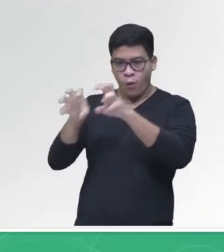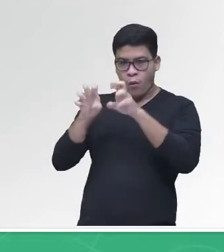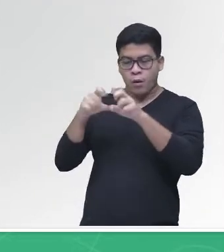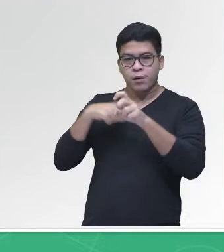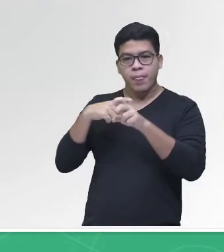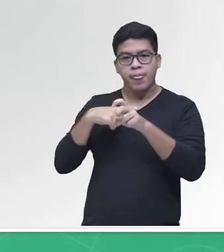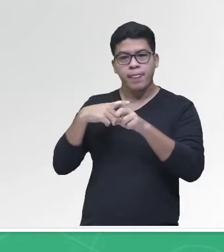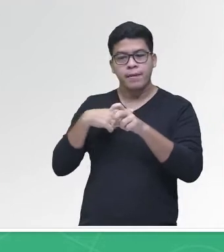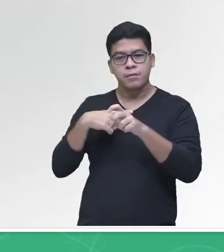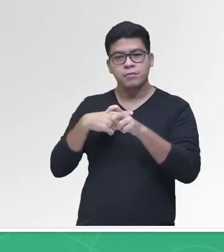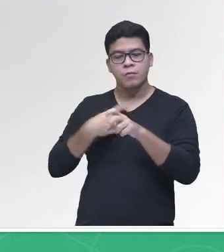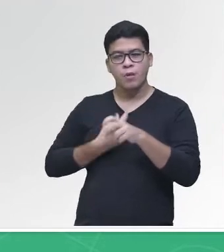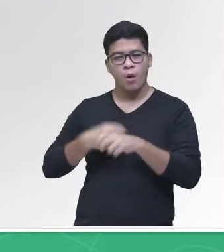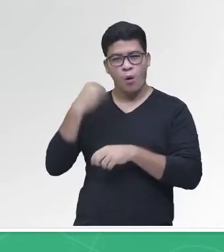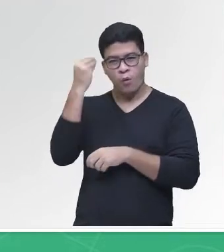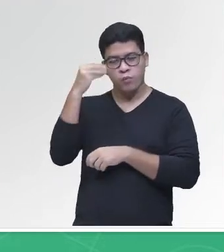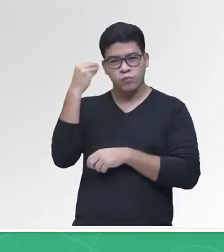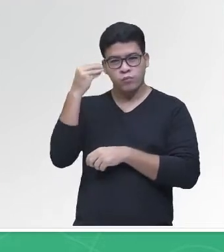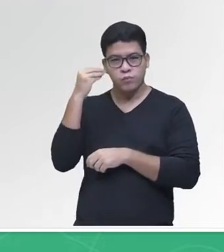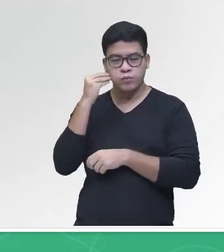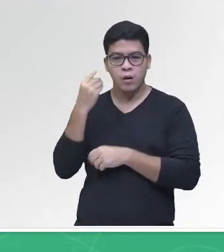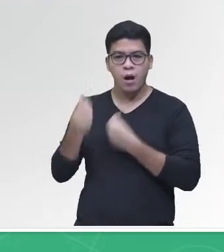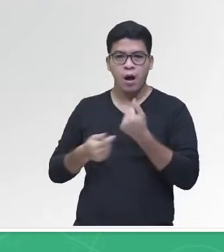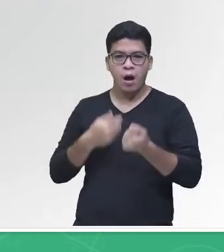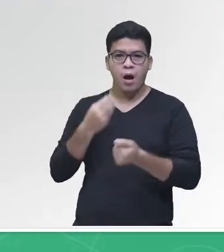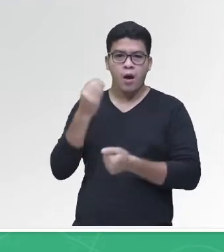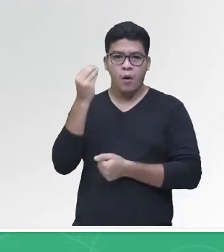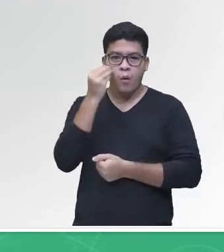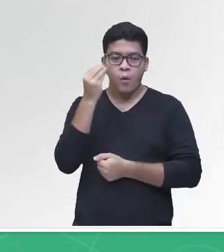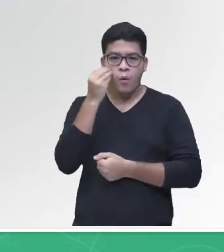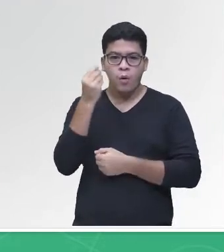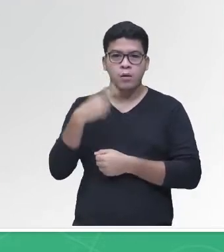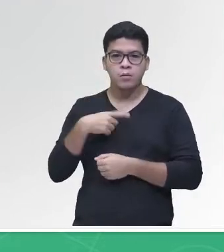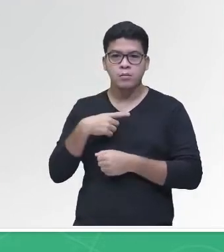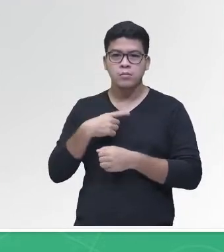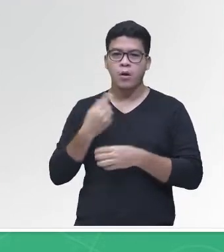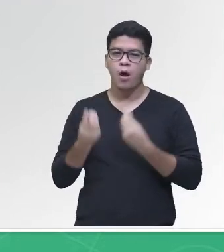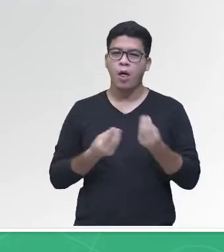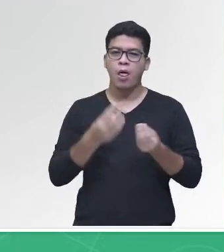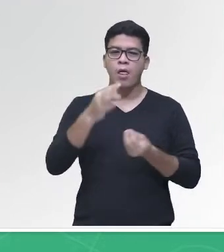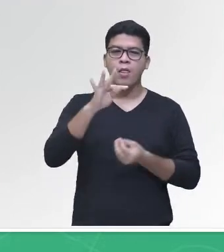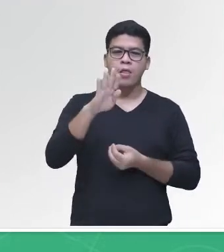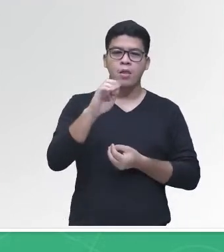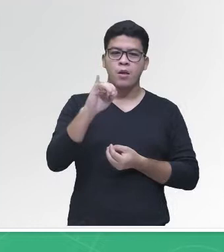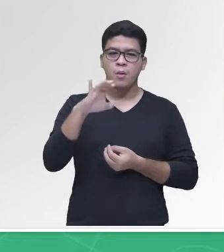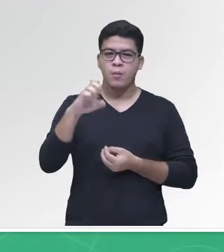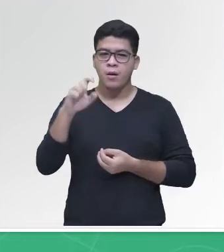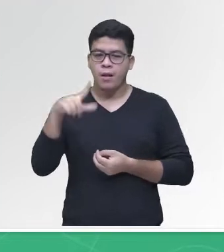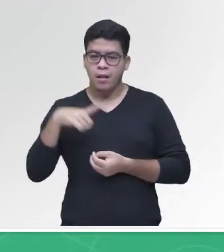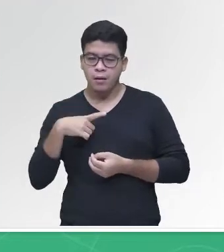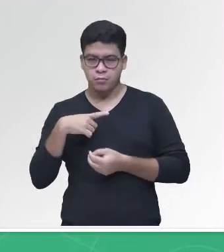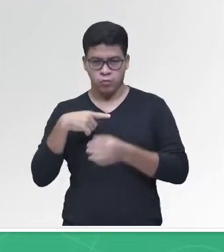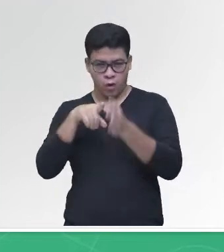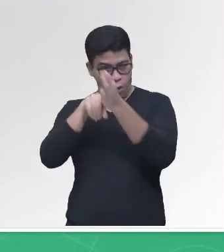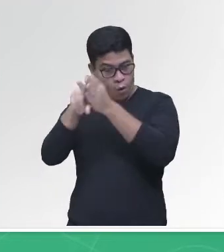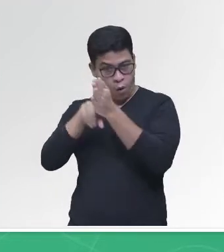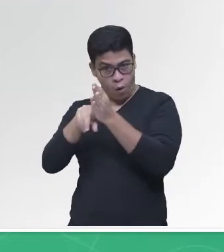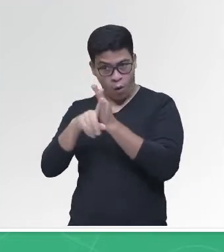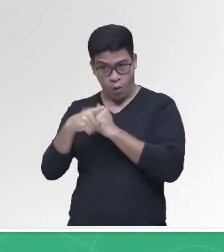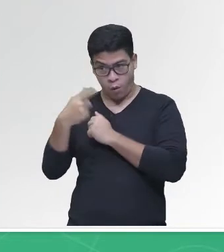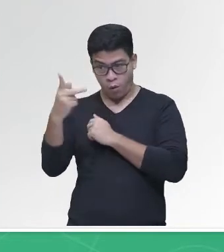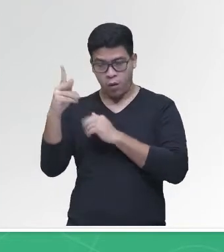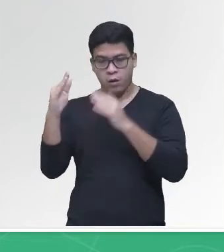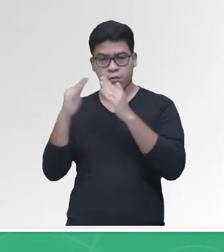o nosso eletroscópios e as séries triboelétricas que fica para você fazer uma pesquisa aí. Então, agora